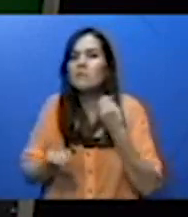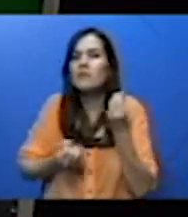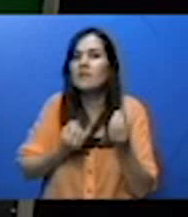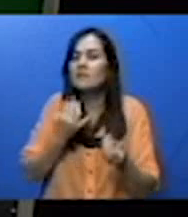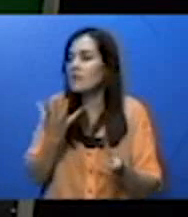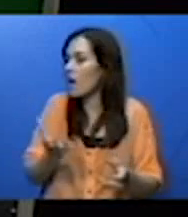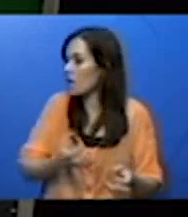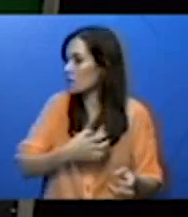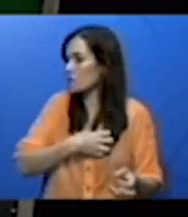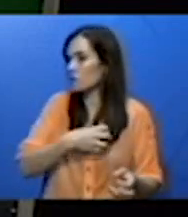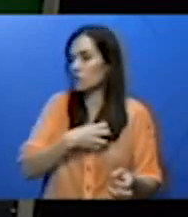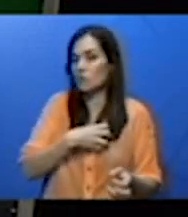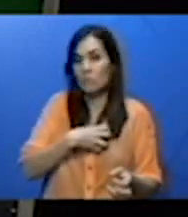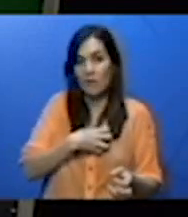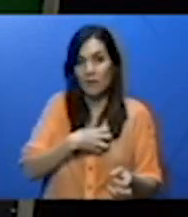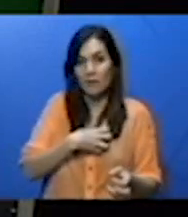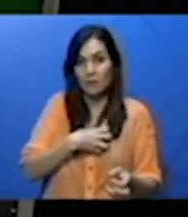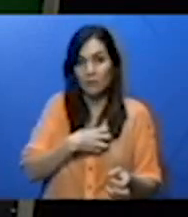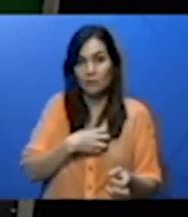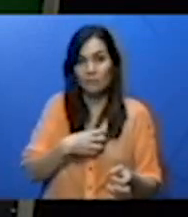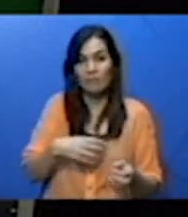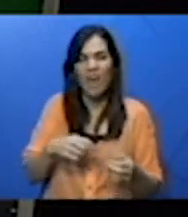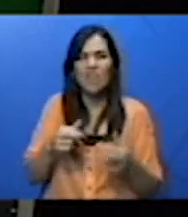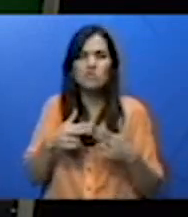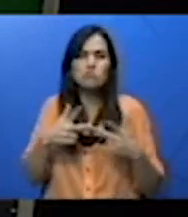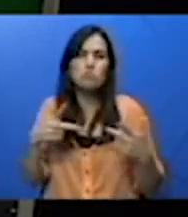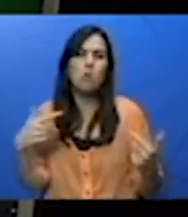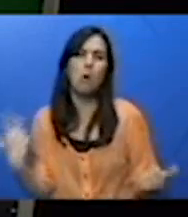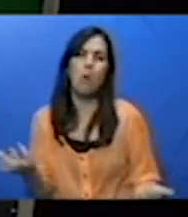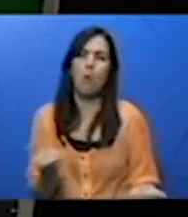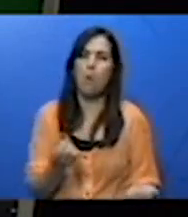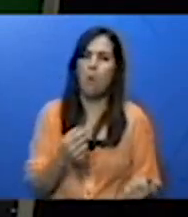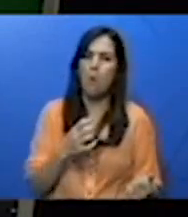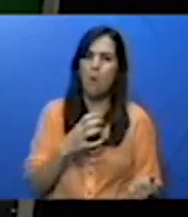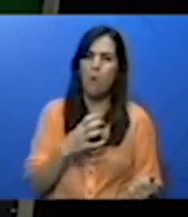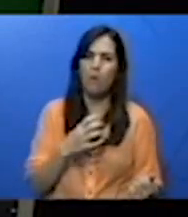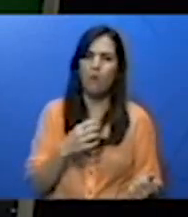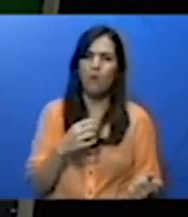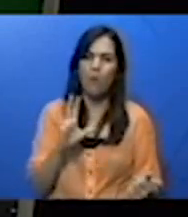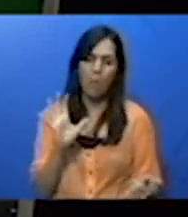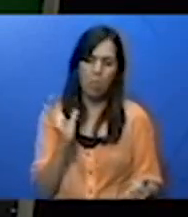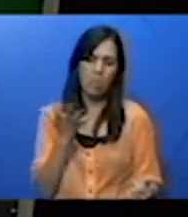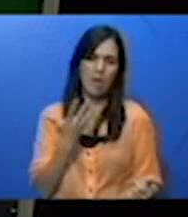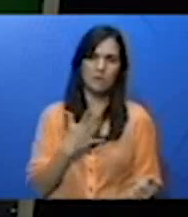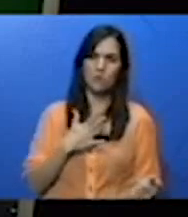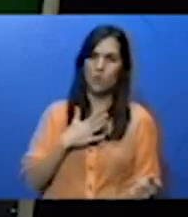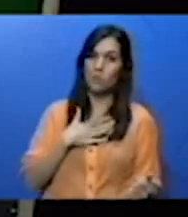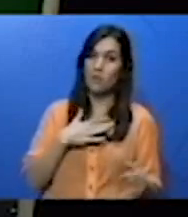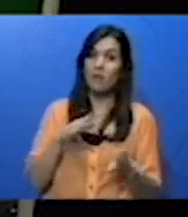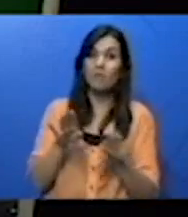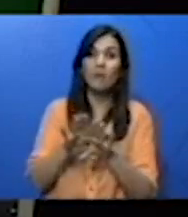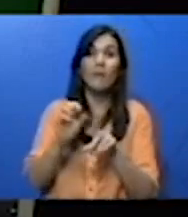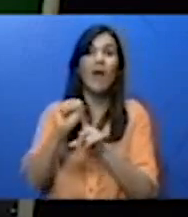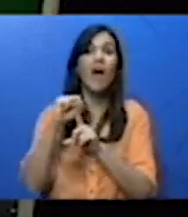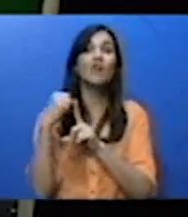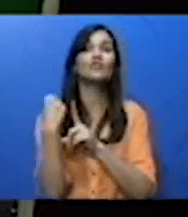sentimentos, para expressar o que está acontecendo comigo, o que está acontecendo com a sociedade. Através do